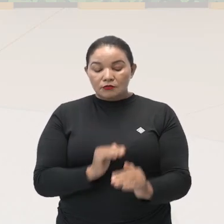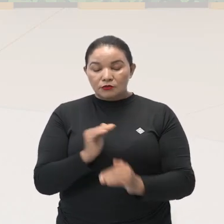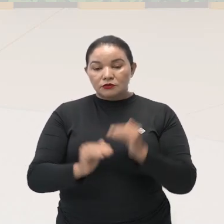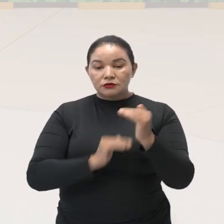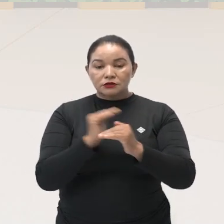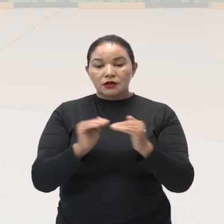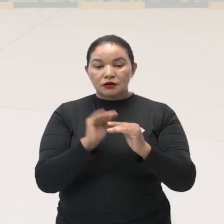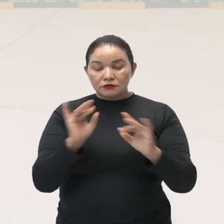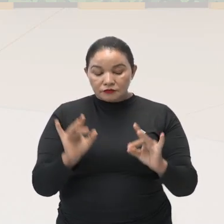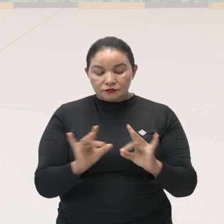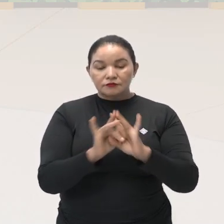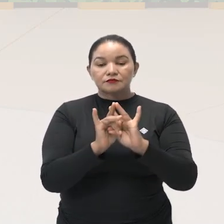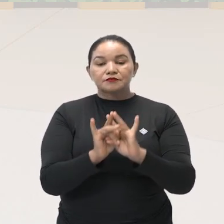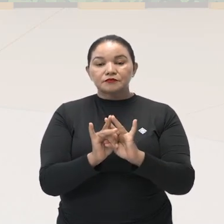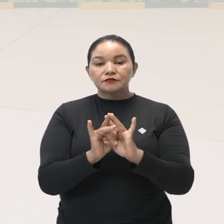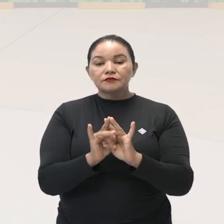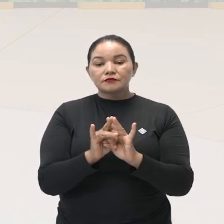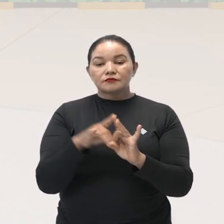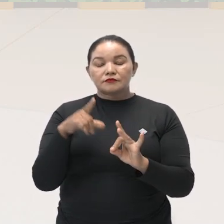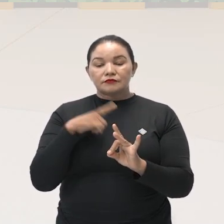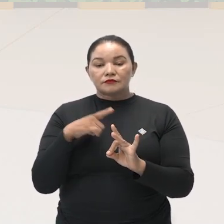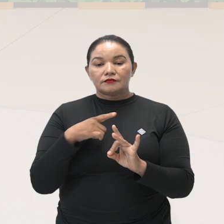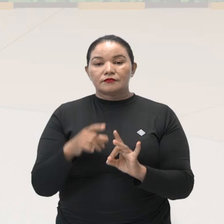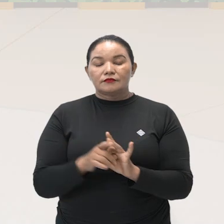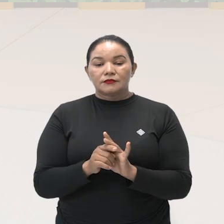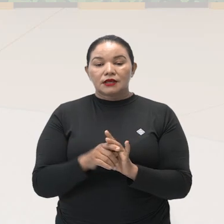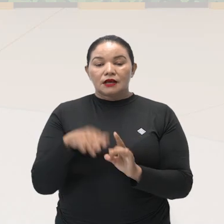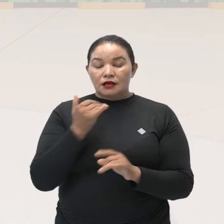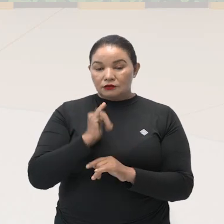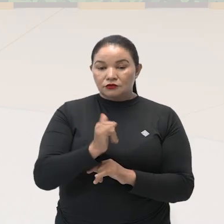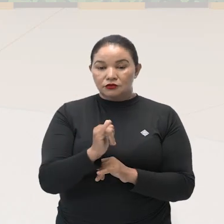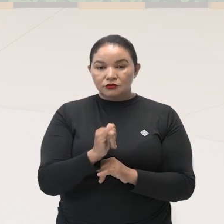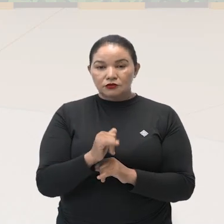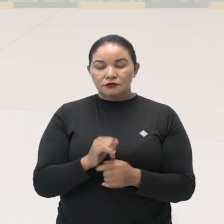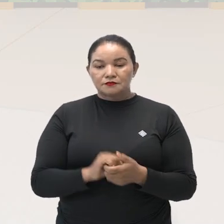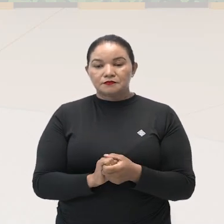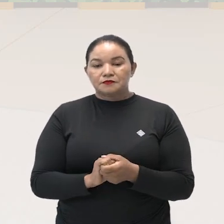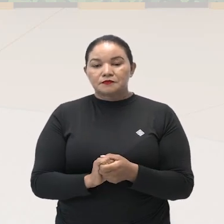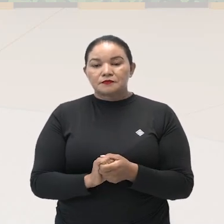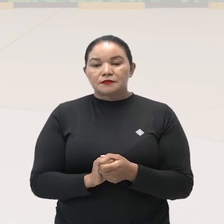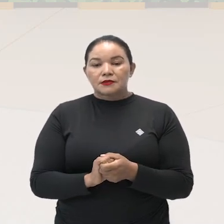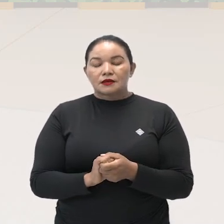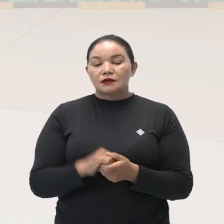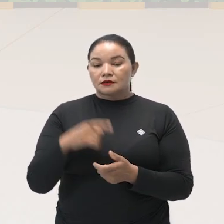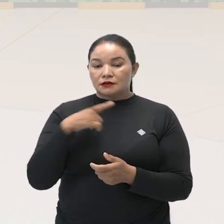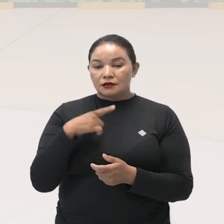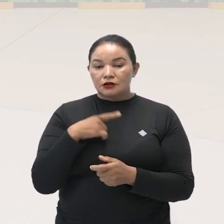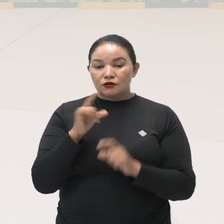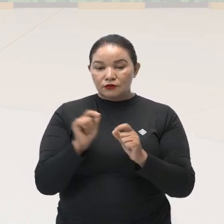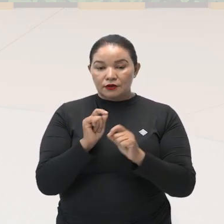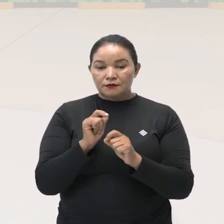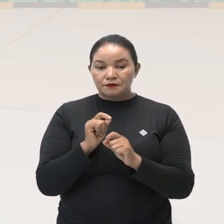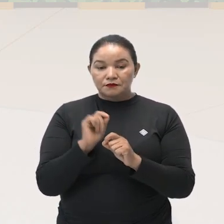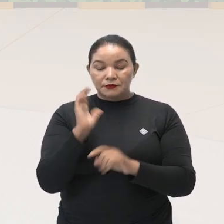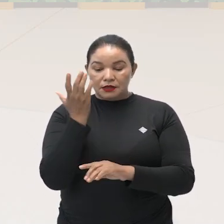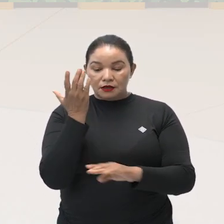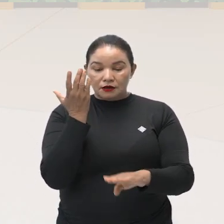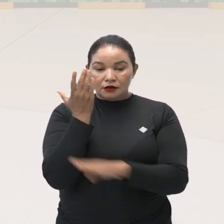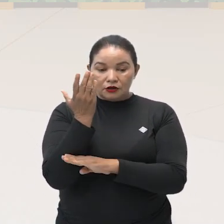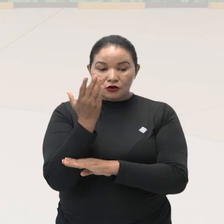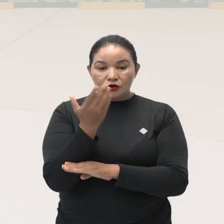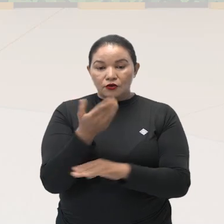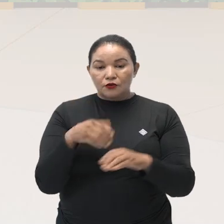estão intrinsecamente ligados a processos de energia. Então note aí que a gente tem uma lenha e